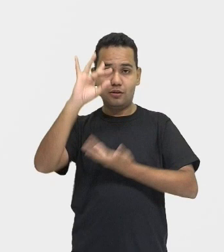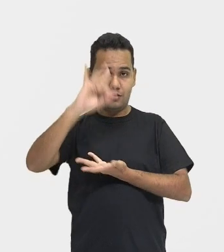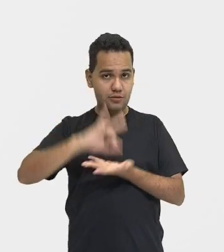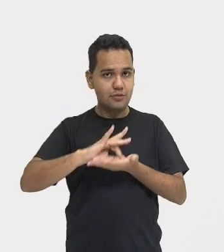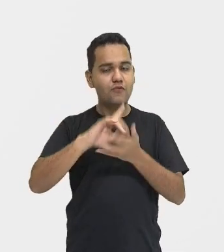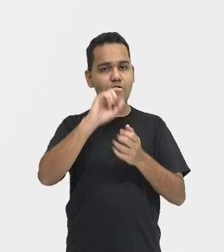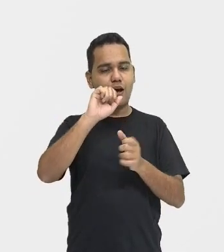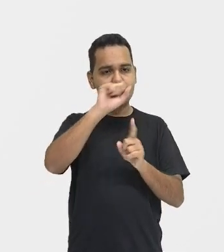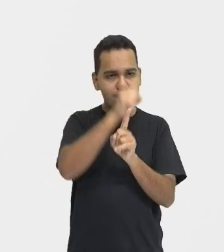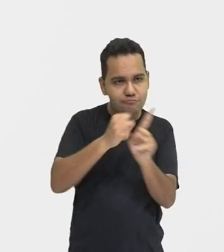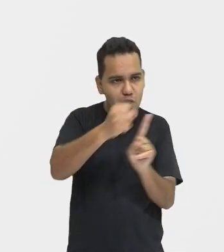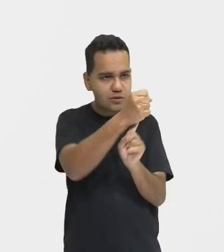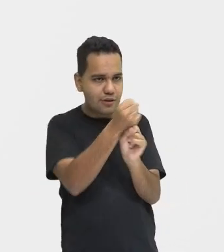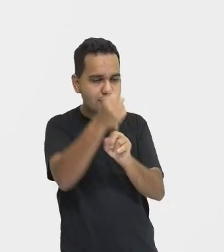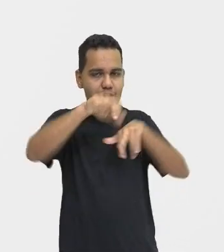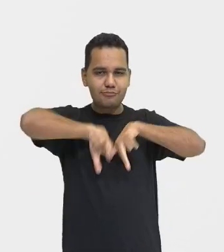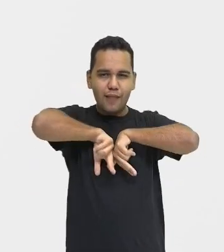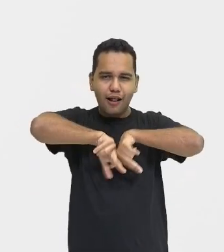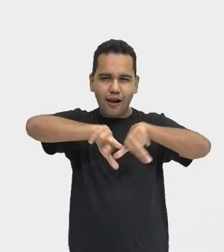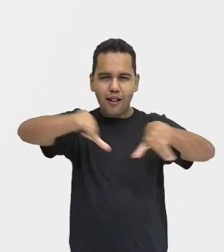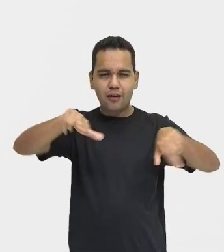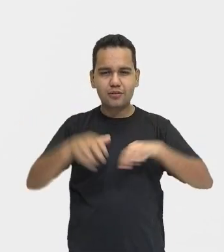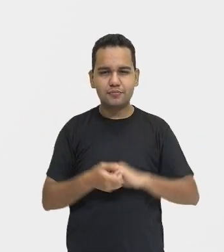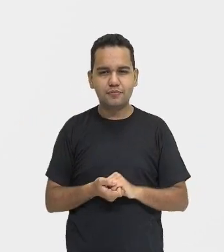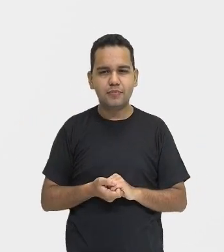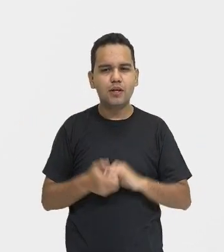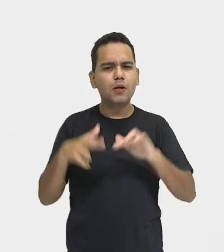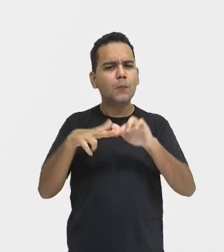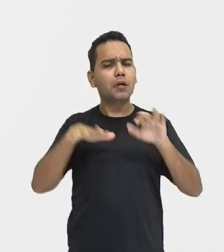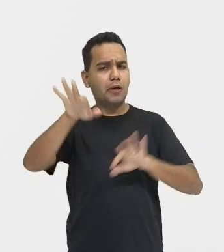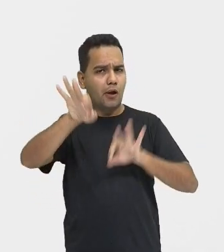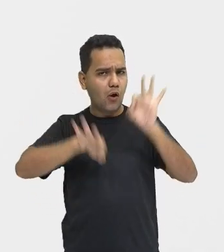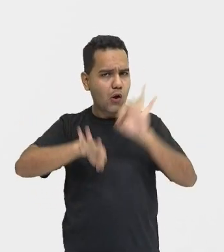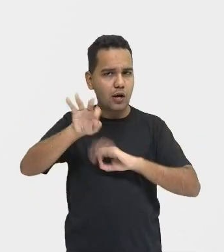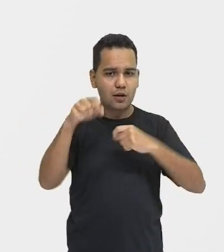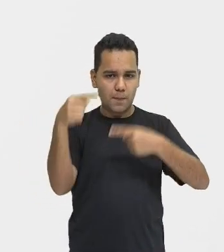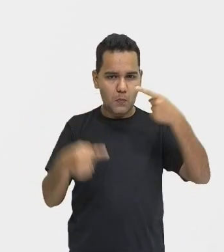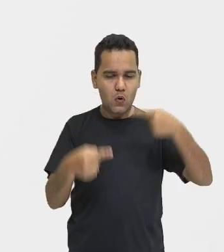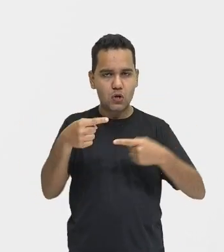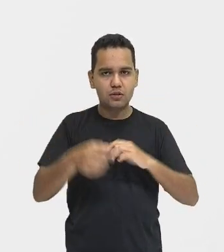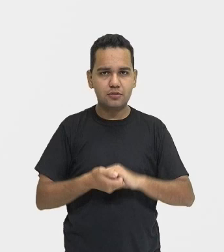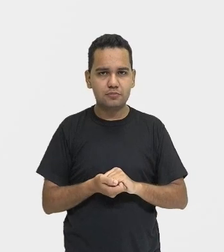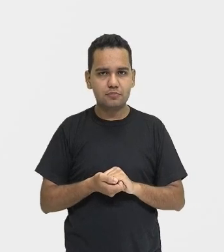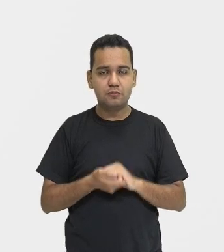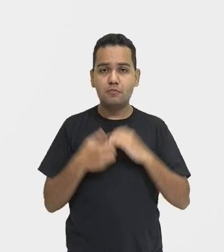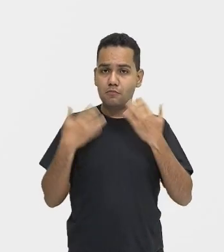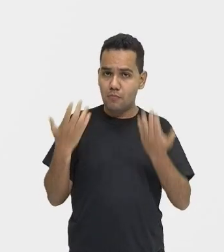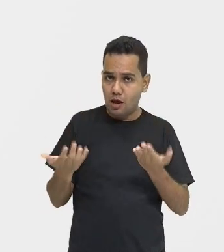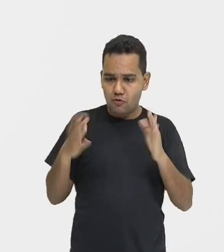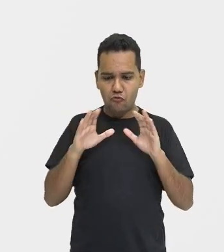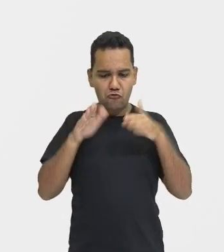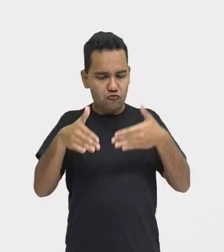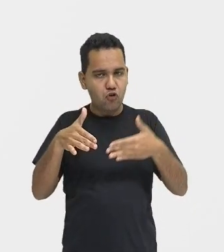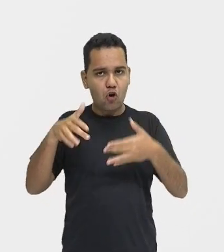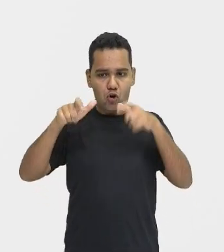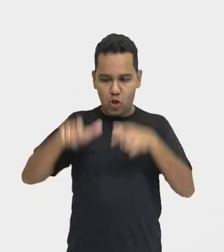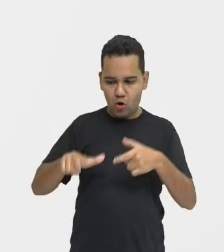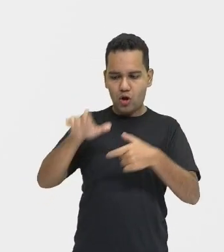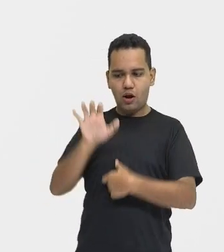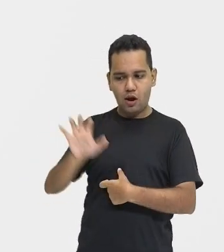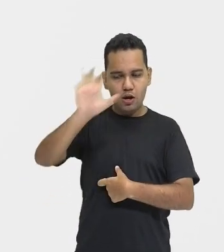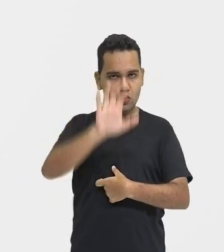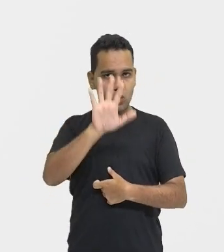e transformação de diferentes sociedades humanas e suas formas de organização política, em âmbito local,